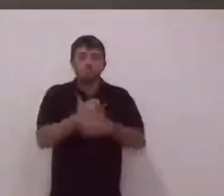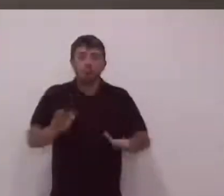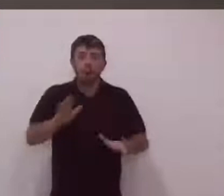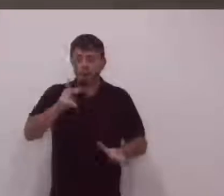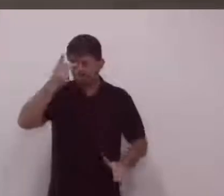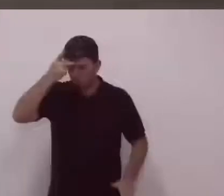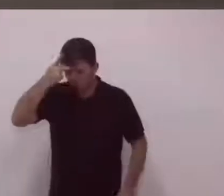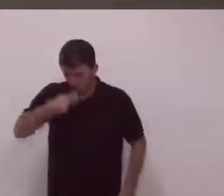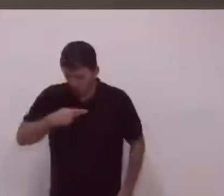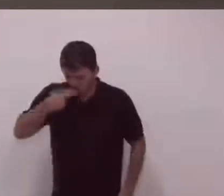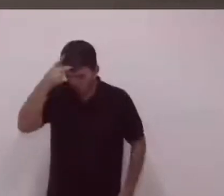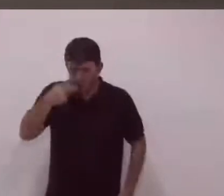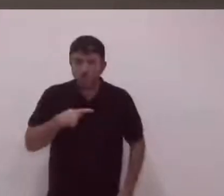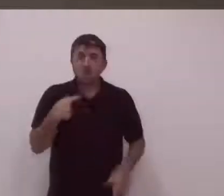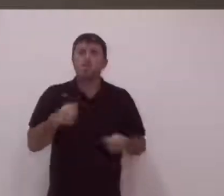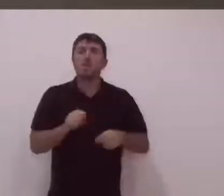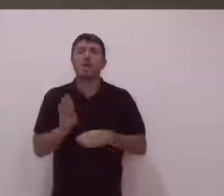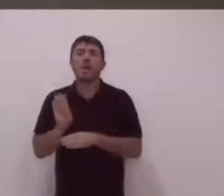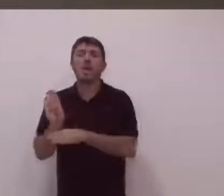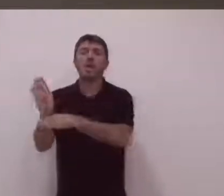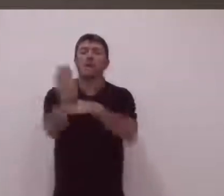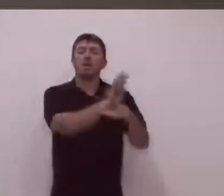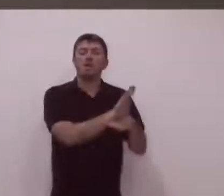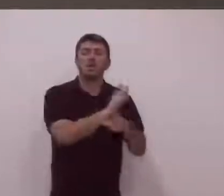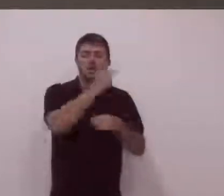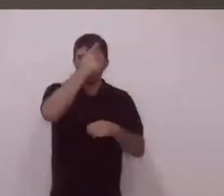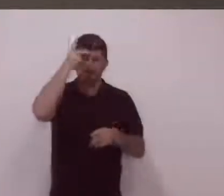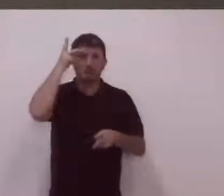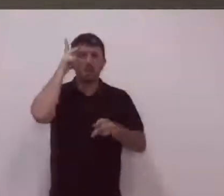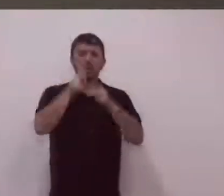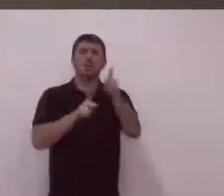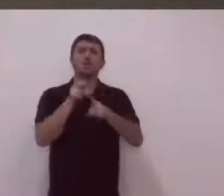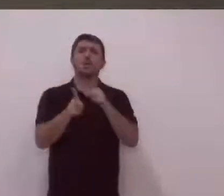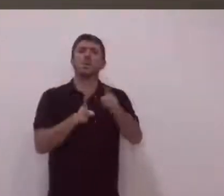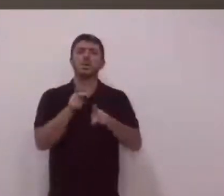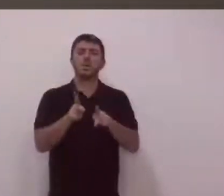está precisando de ajuda quando a gente vai parar